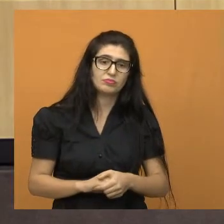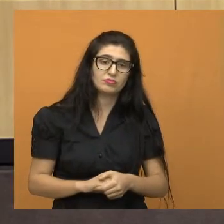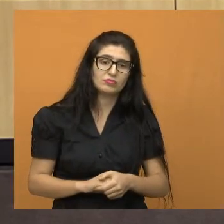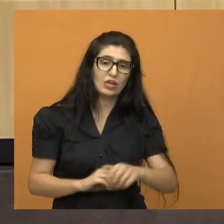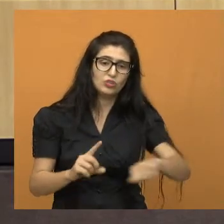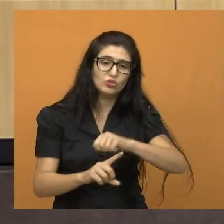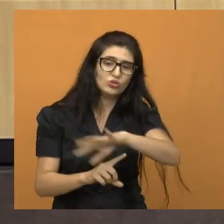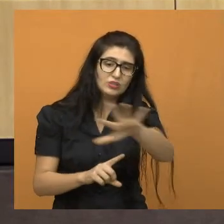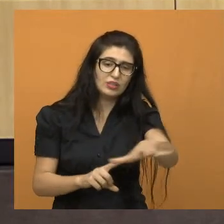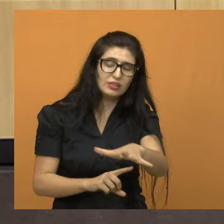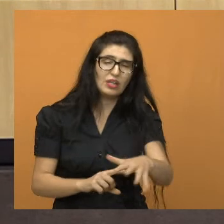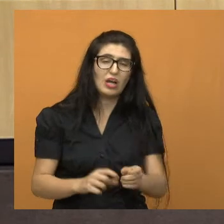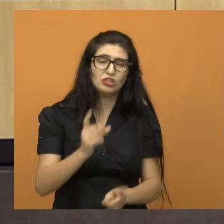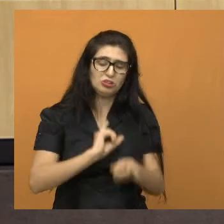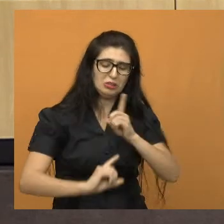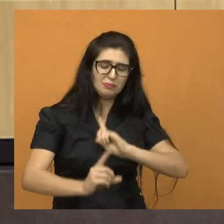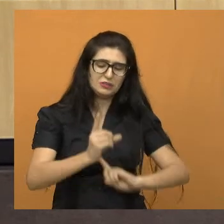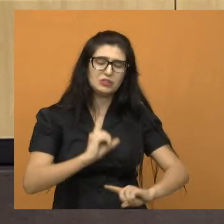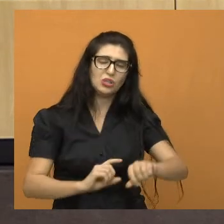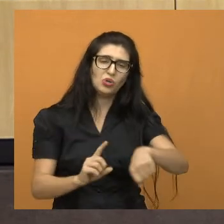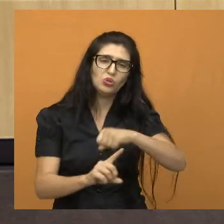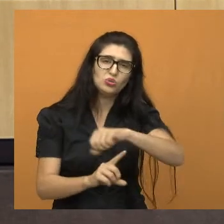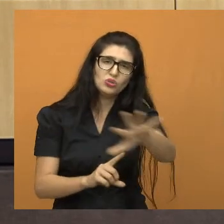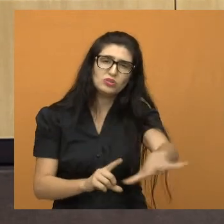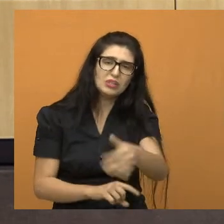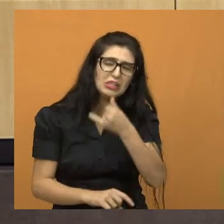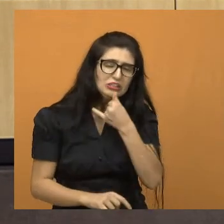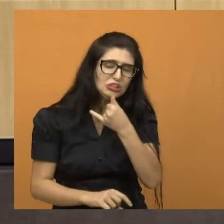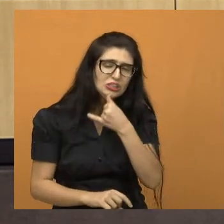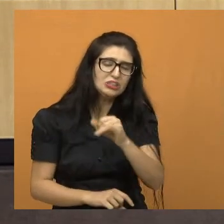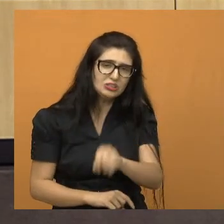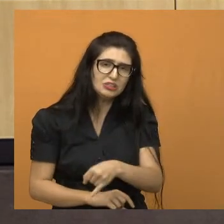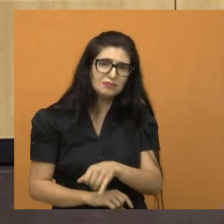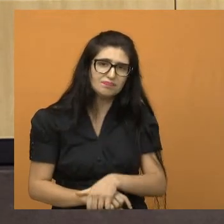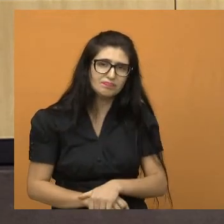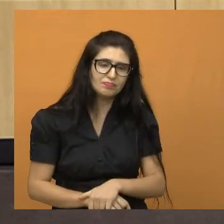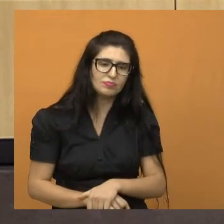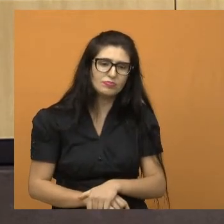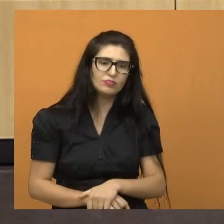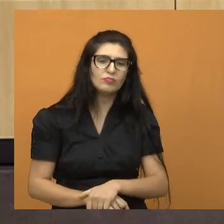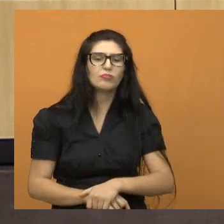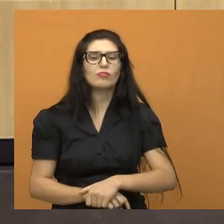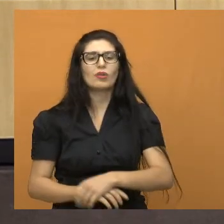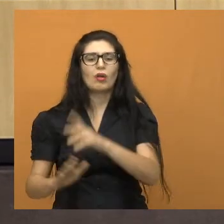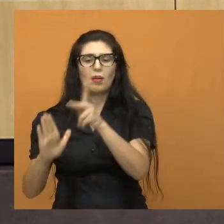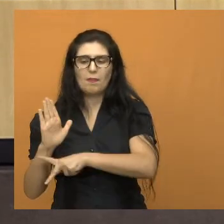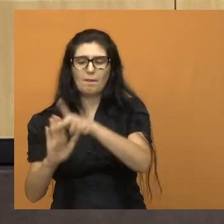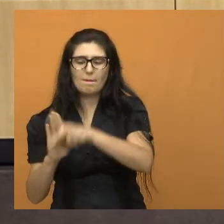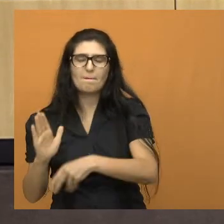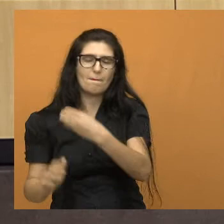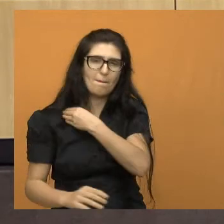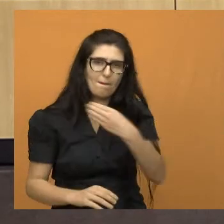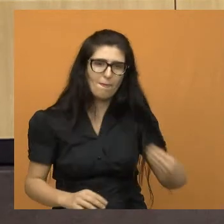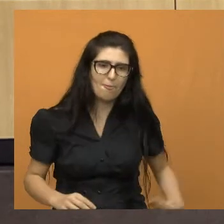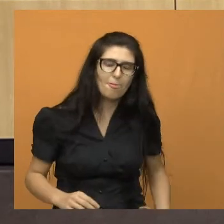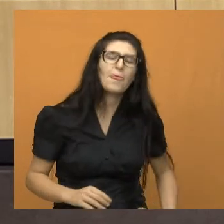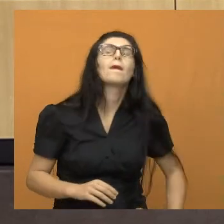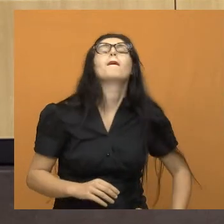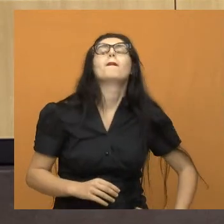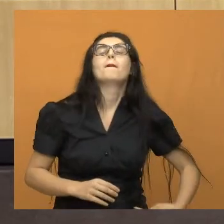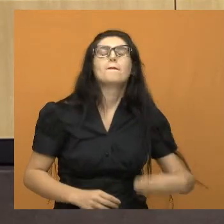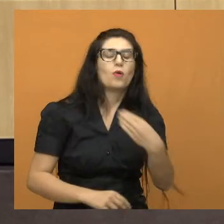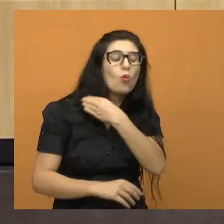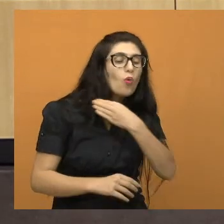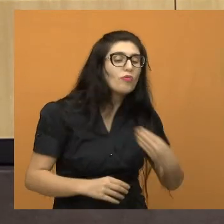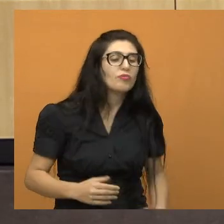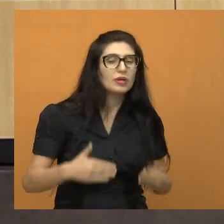Ainda, refletindo aquilo que eu falei para a Sara, política pública, né? Tem o papel do poder público e